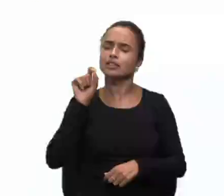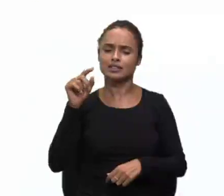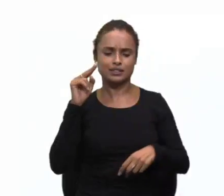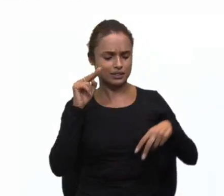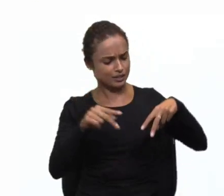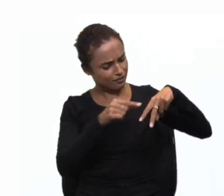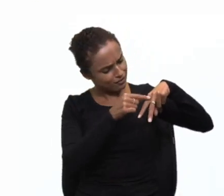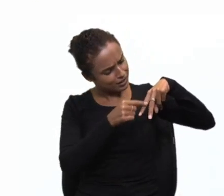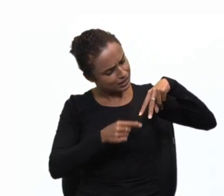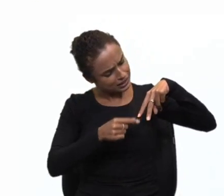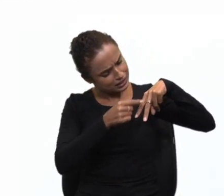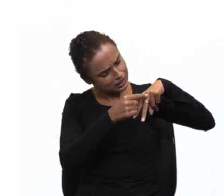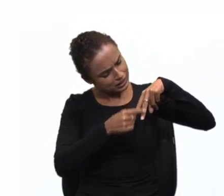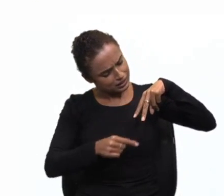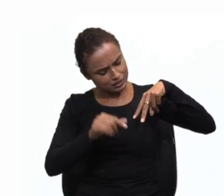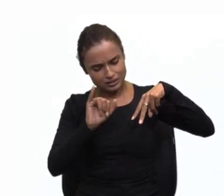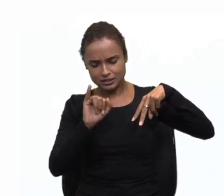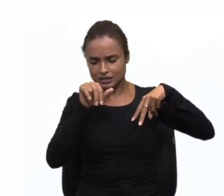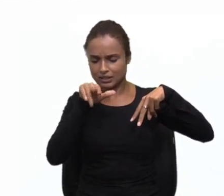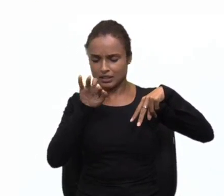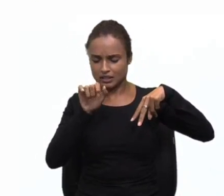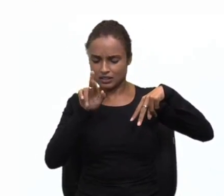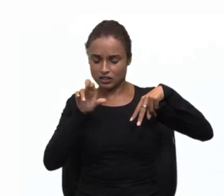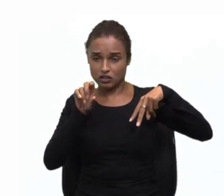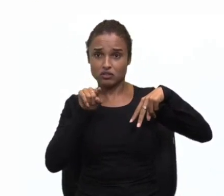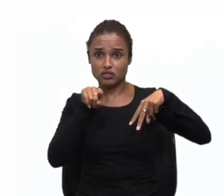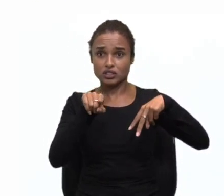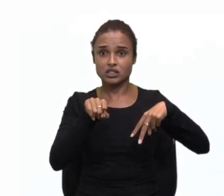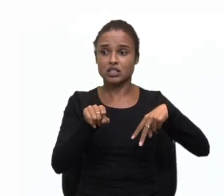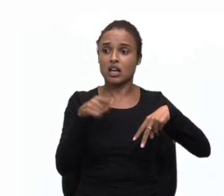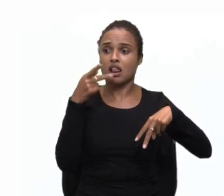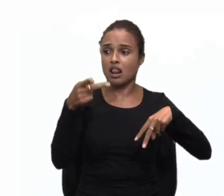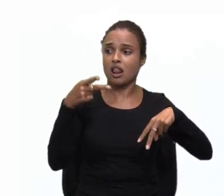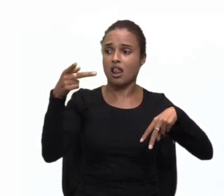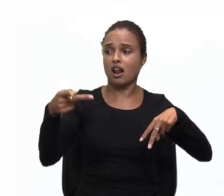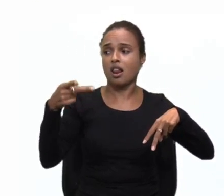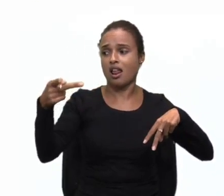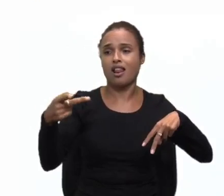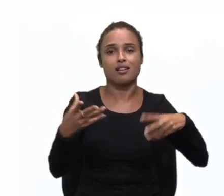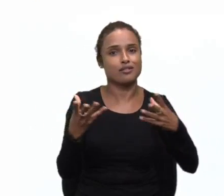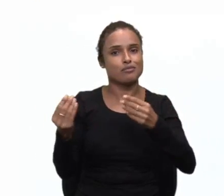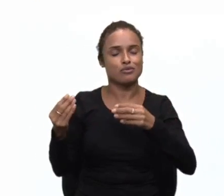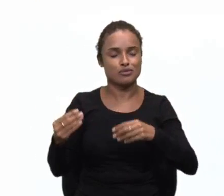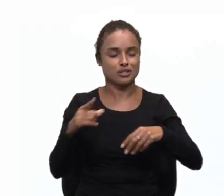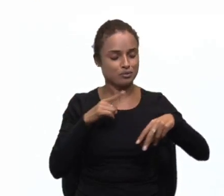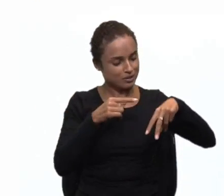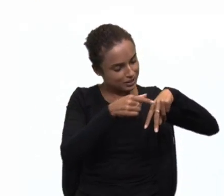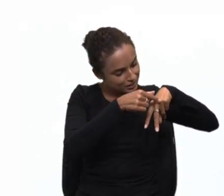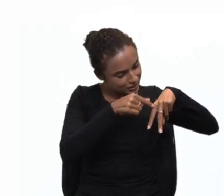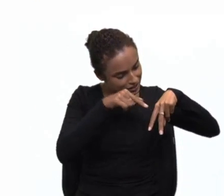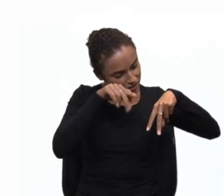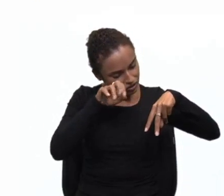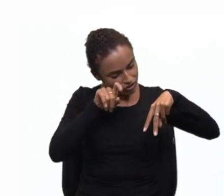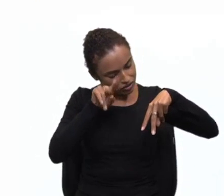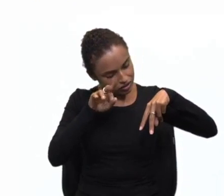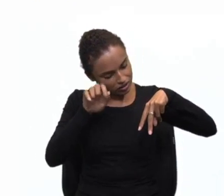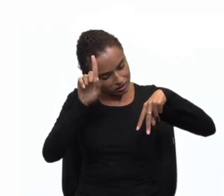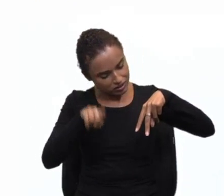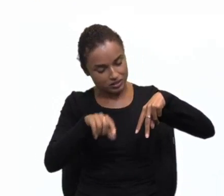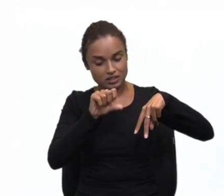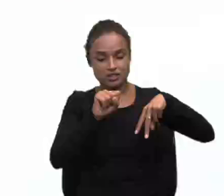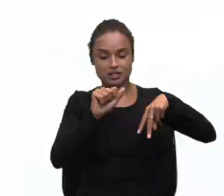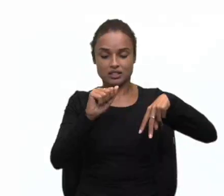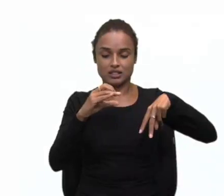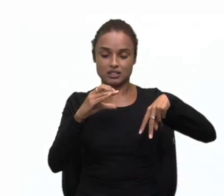aí você não para de falar. Por quê? Eu tenho a articulação do quadril, a articulação sacroiliaca.